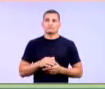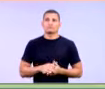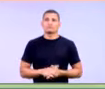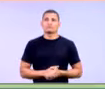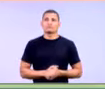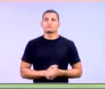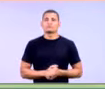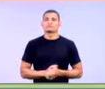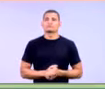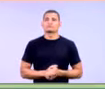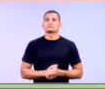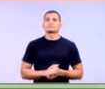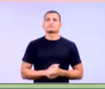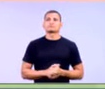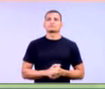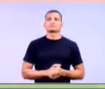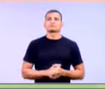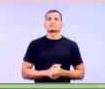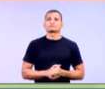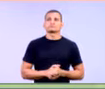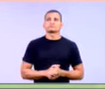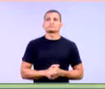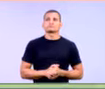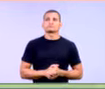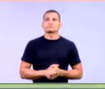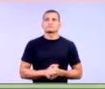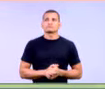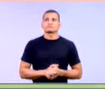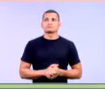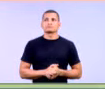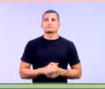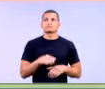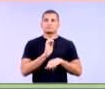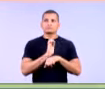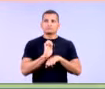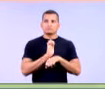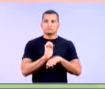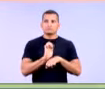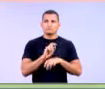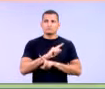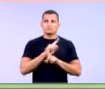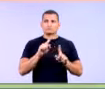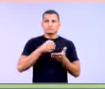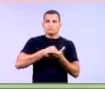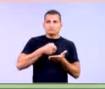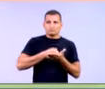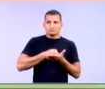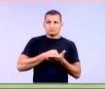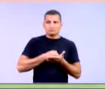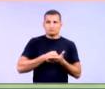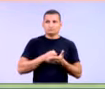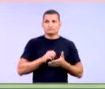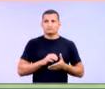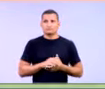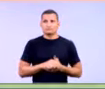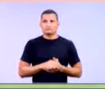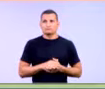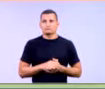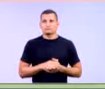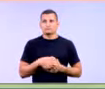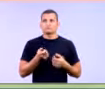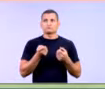contra acidentes pessoais. E quando que o estágio ele não é obrigatório? Quando aí não